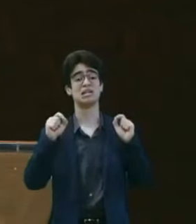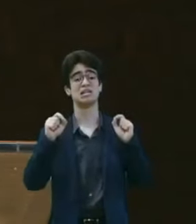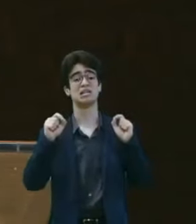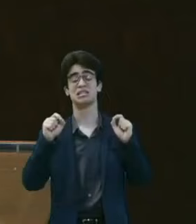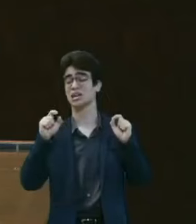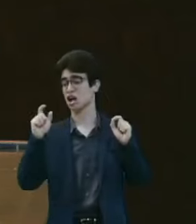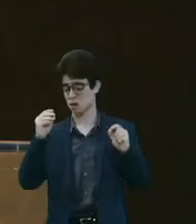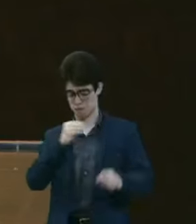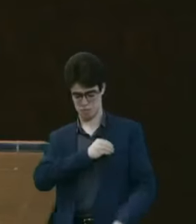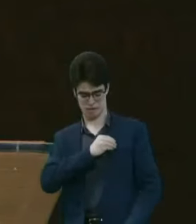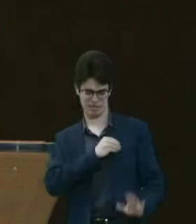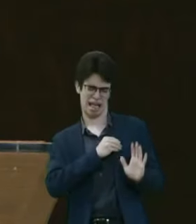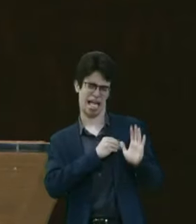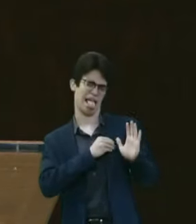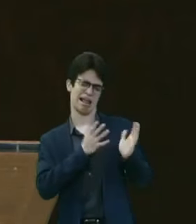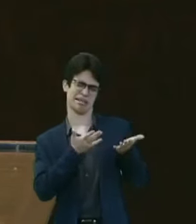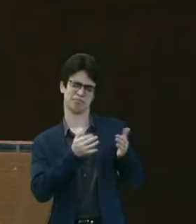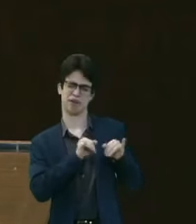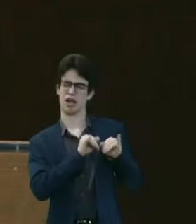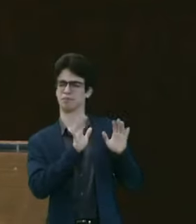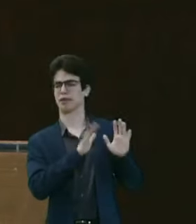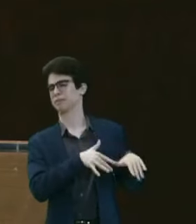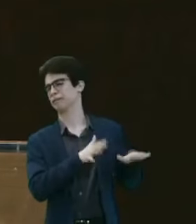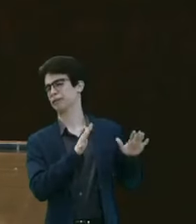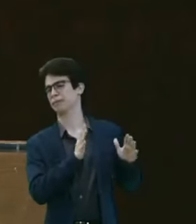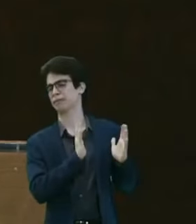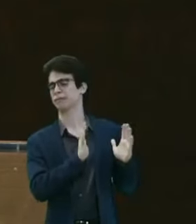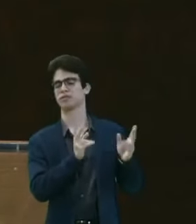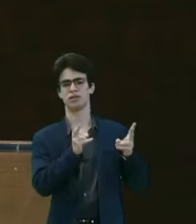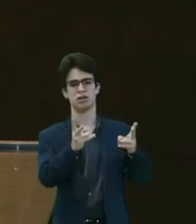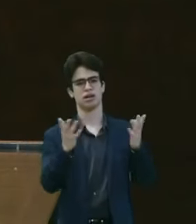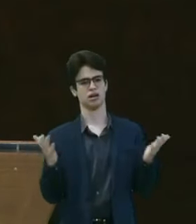do pecado nos nossos relacionamentos pessoais.